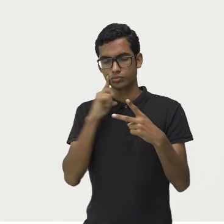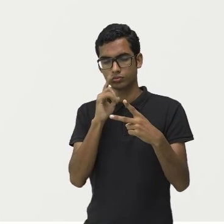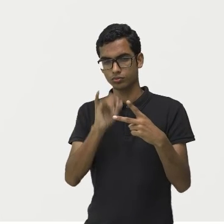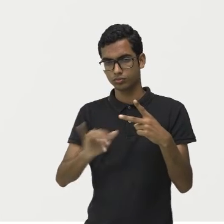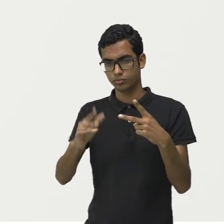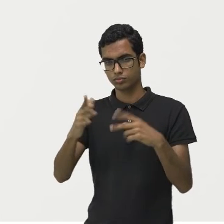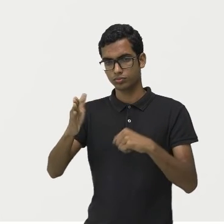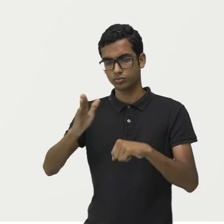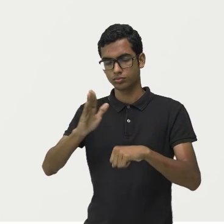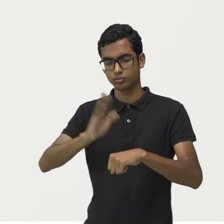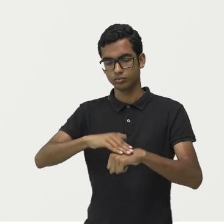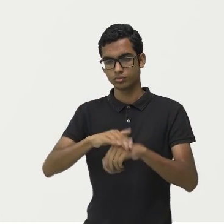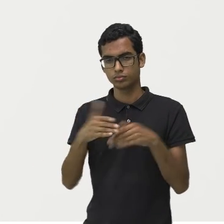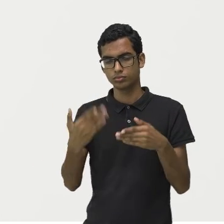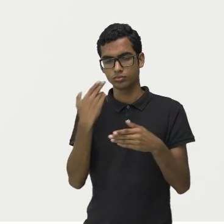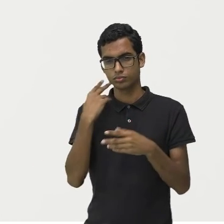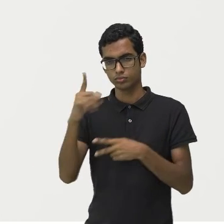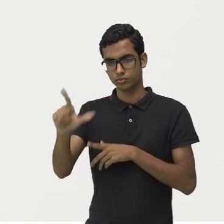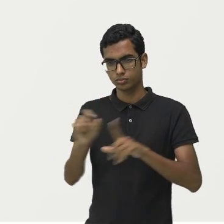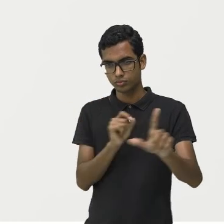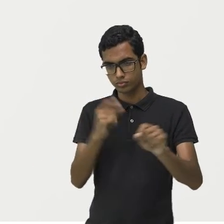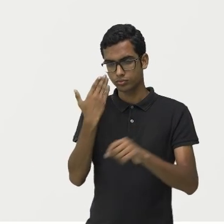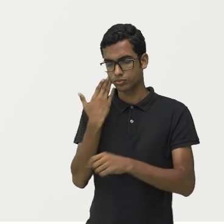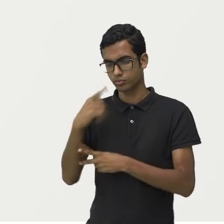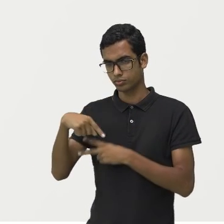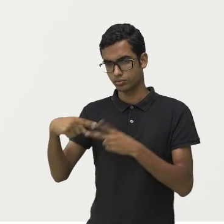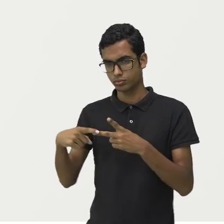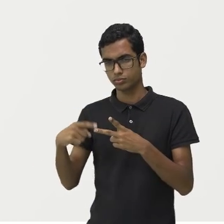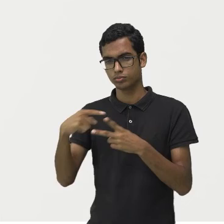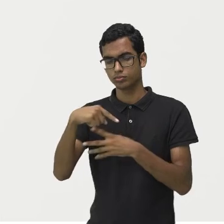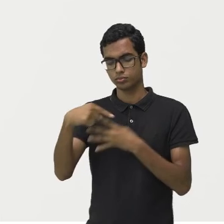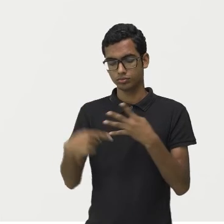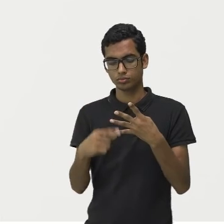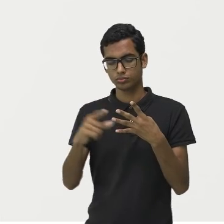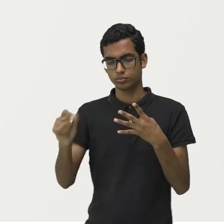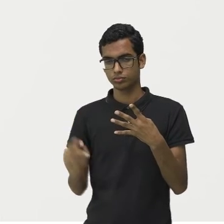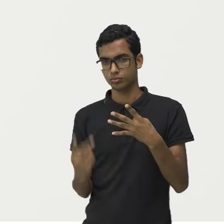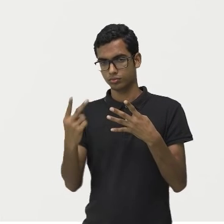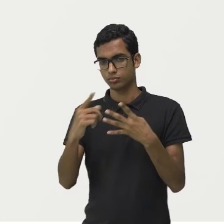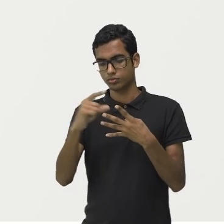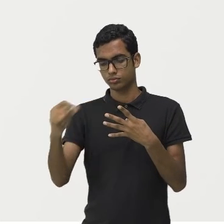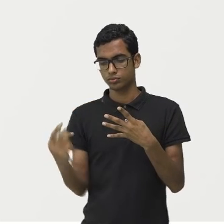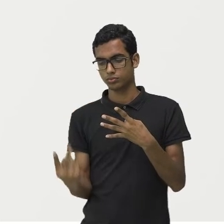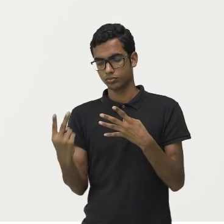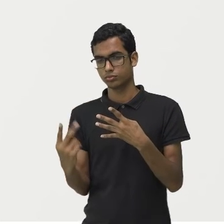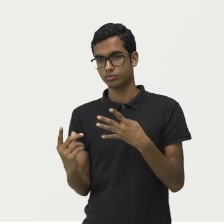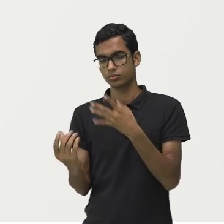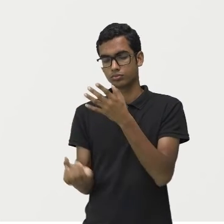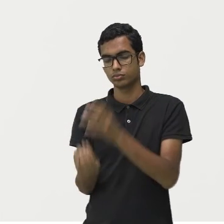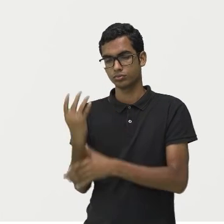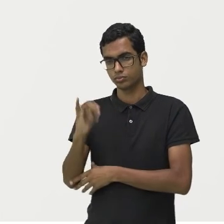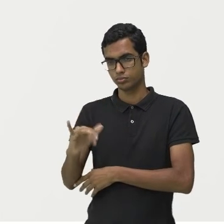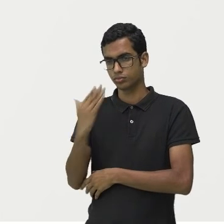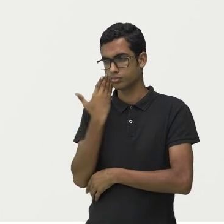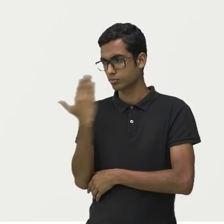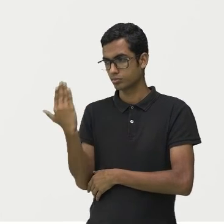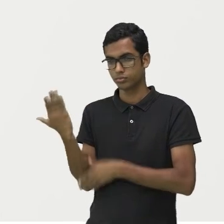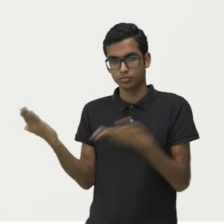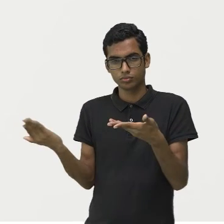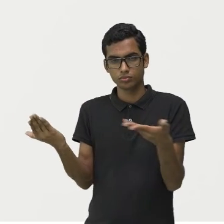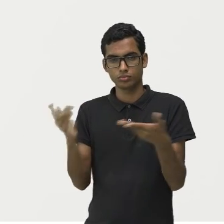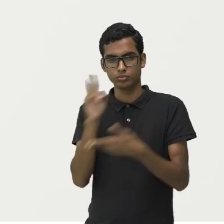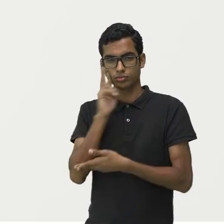imagem, tá, pessoal? Eu escolho duas dessas 4 e formo a imagem, como nós vamos ver aqui